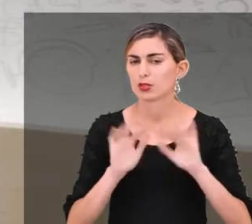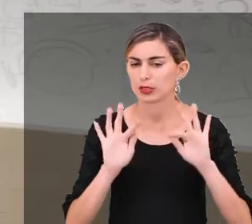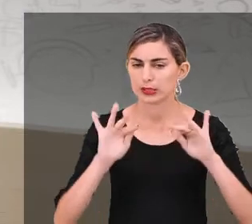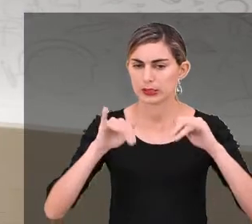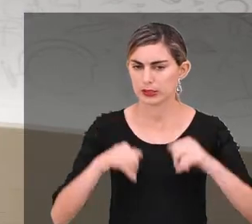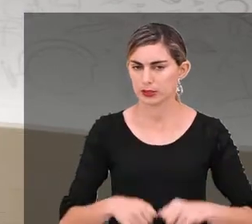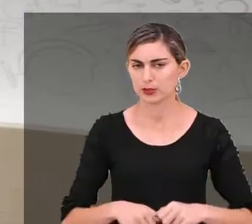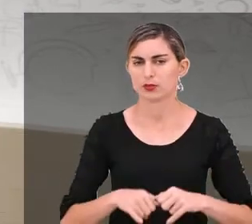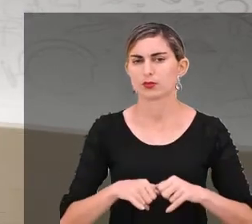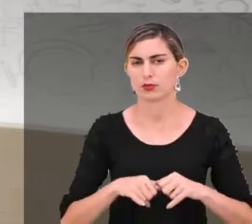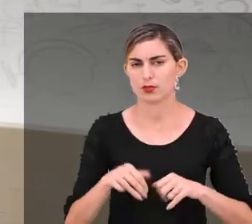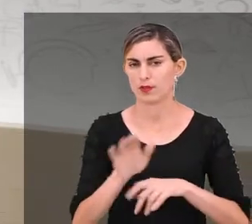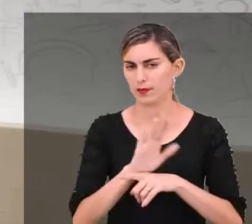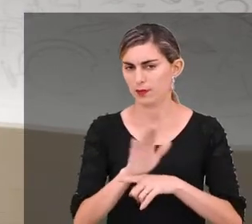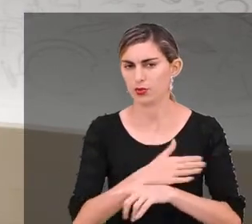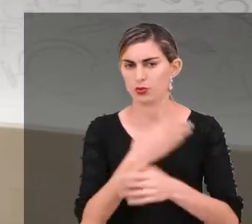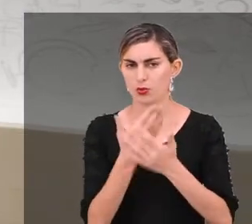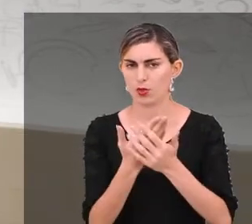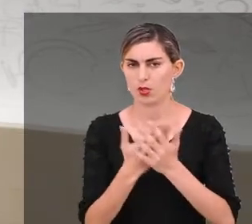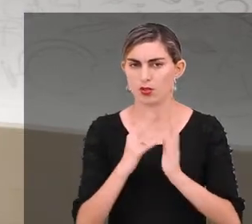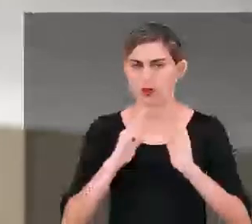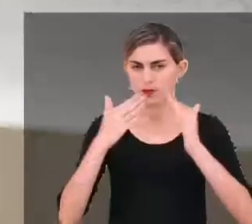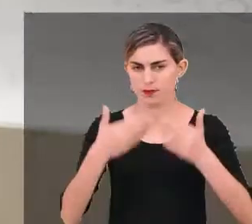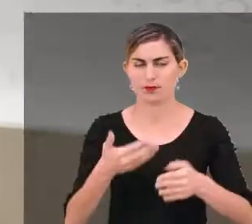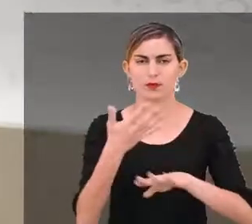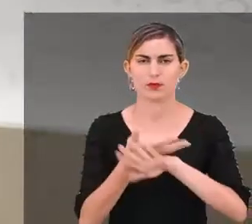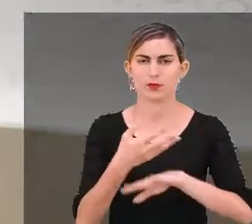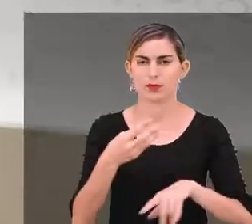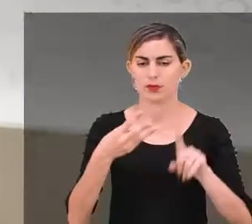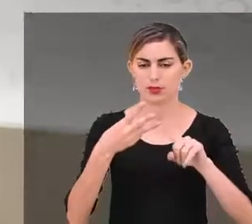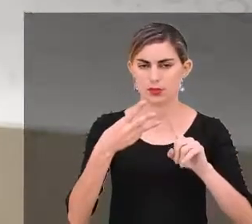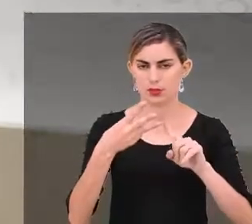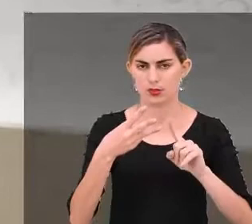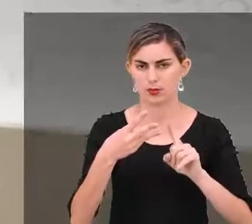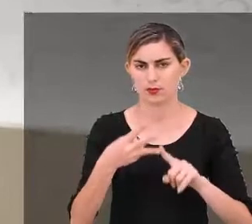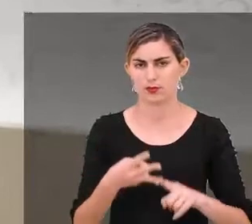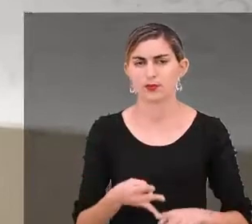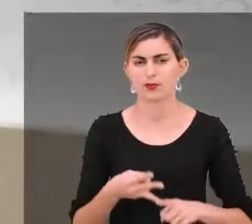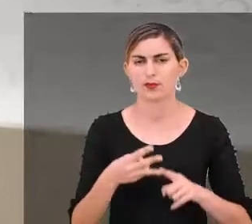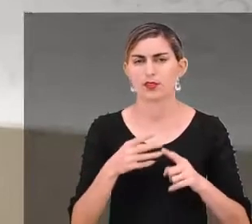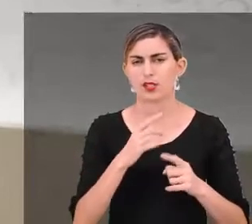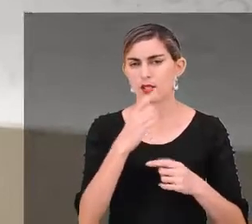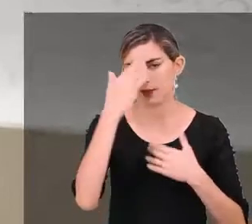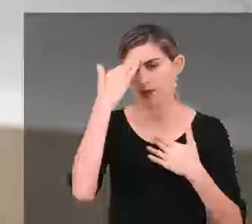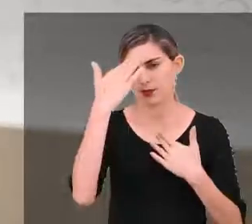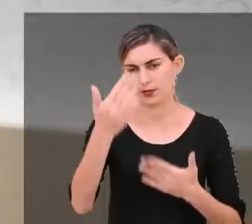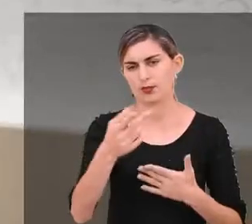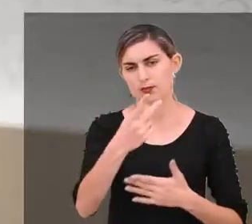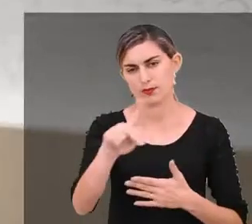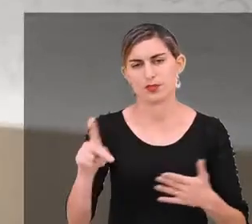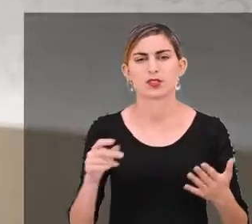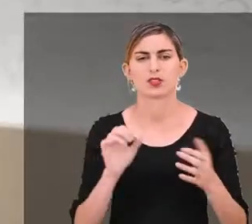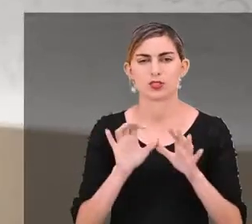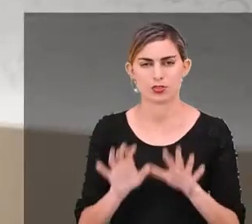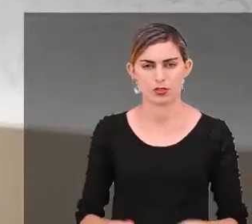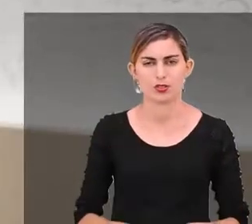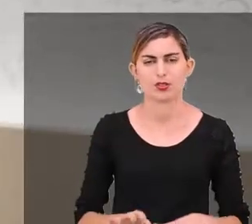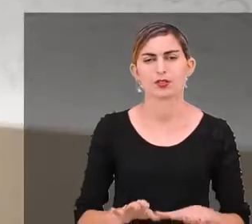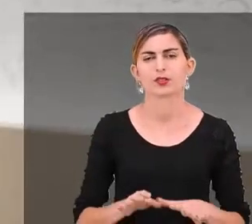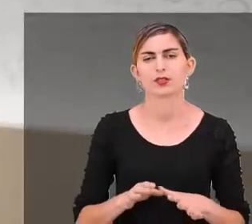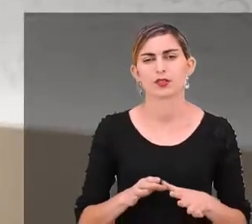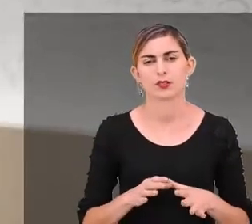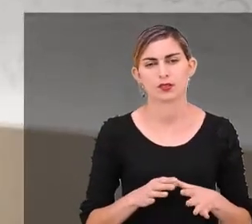isso, encerra aqui esta videoaula referente à nossa competência de número 3. Agradeço a você que está